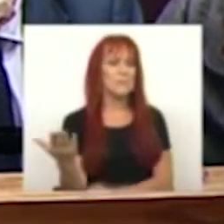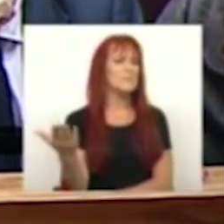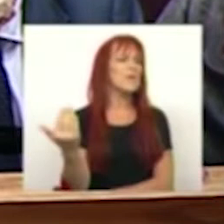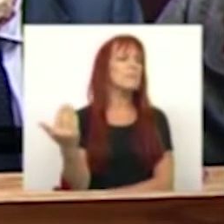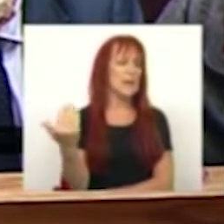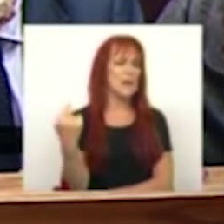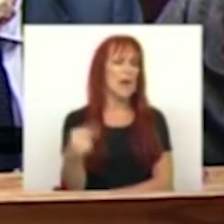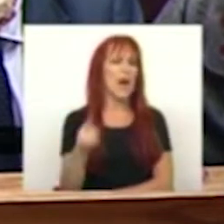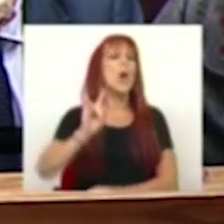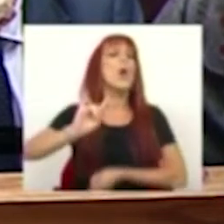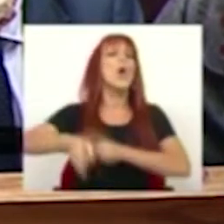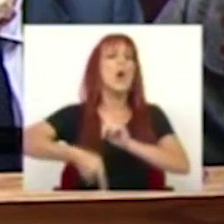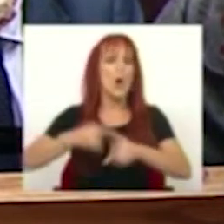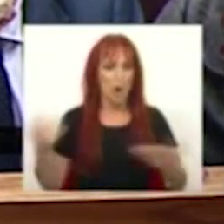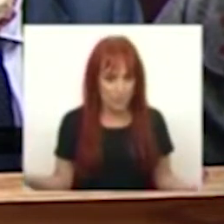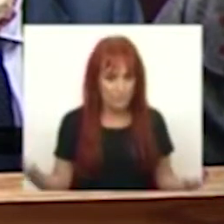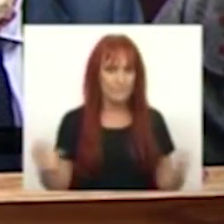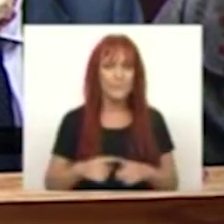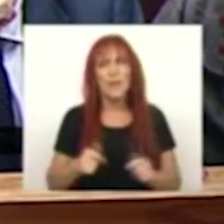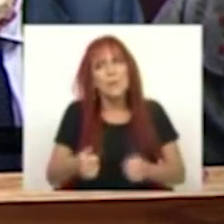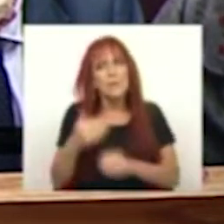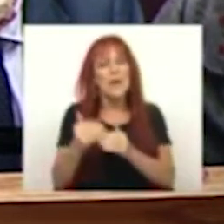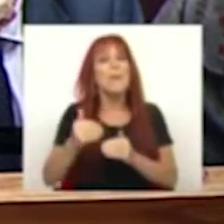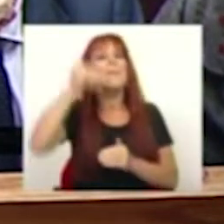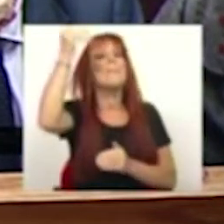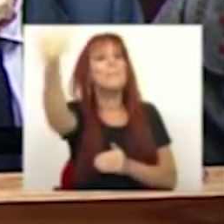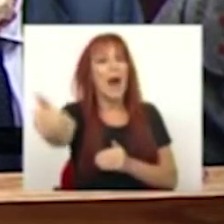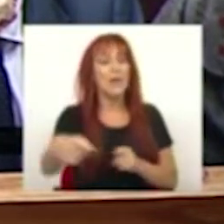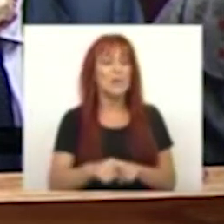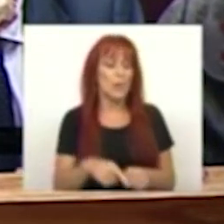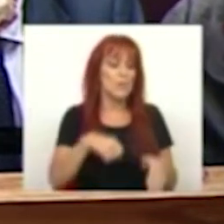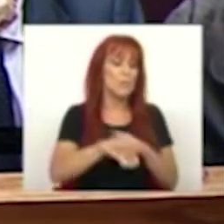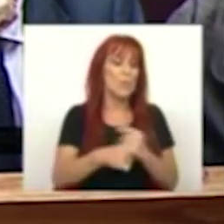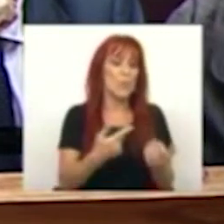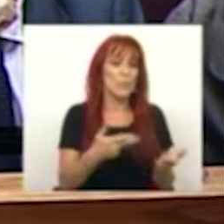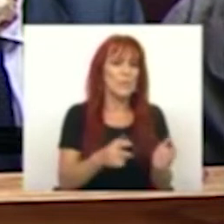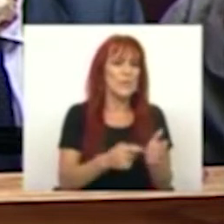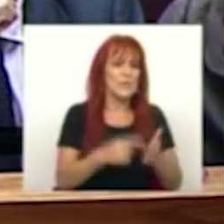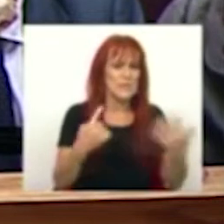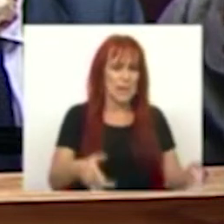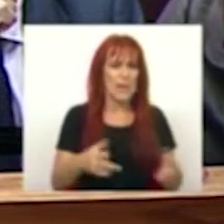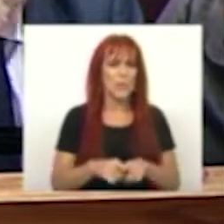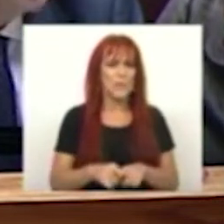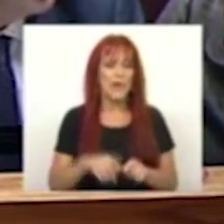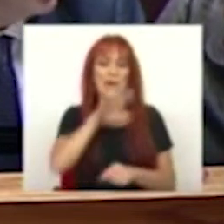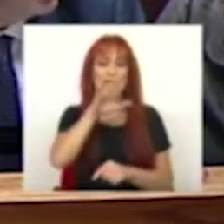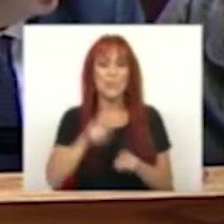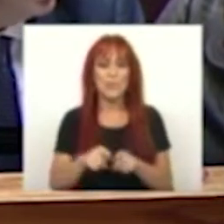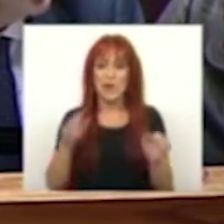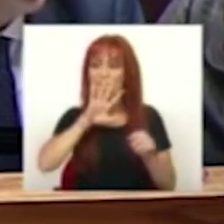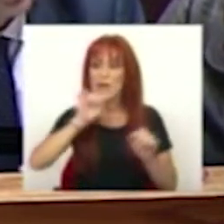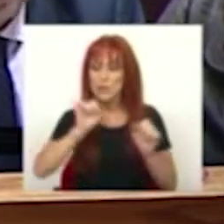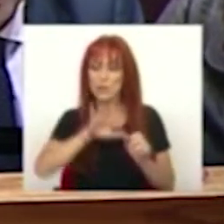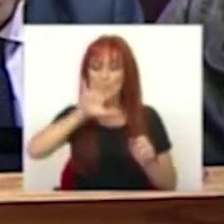aquém daquilo que é, ou melhor, está além daquilo que é a fertilidade concretizada. Ou seja, as famílias estão a ter menos